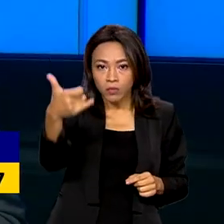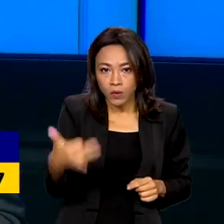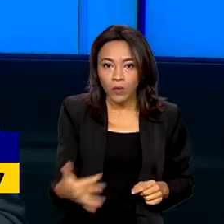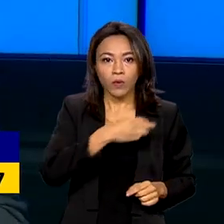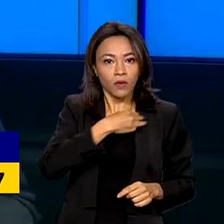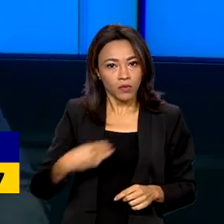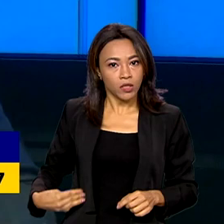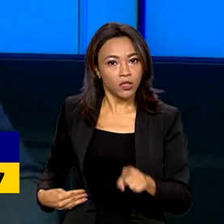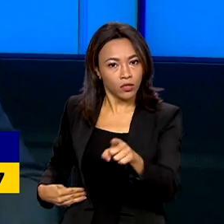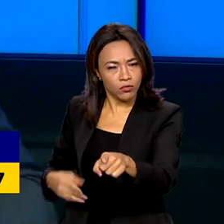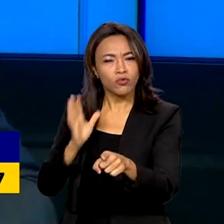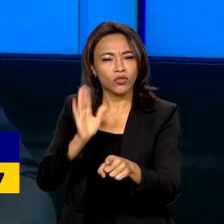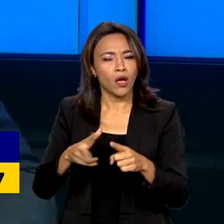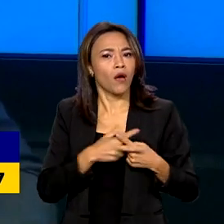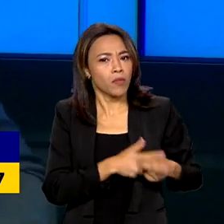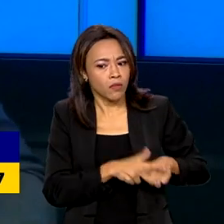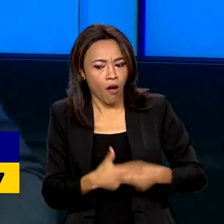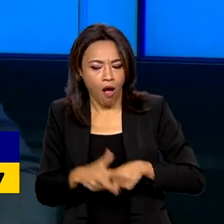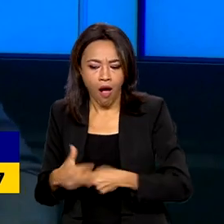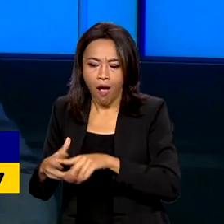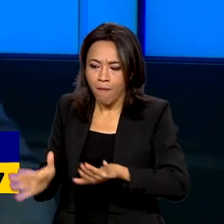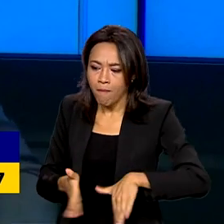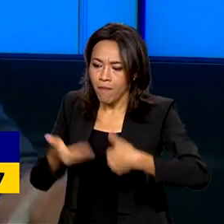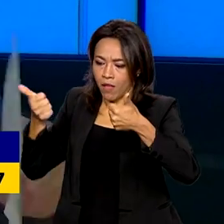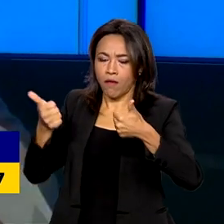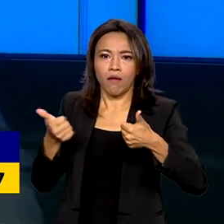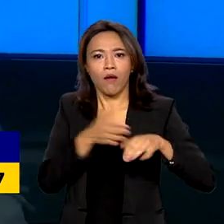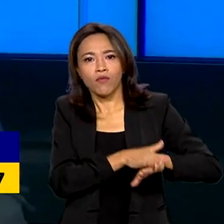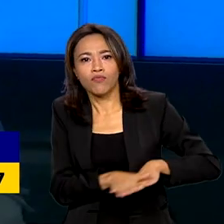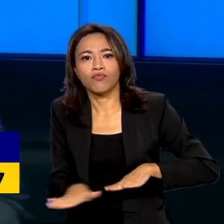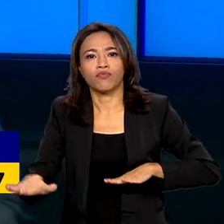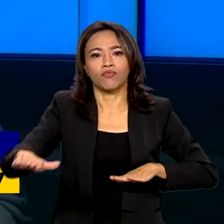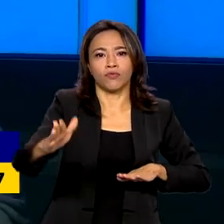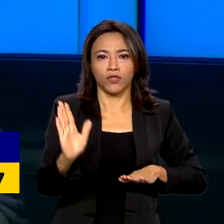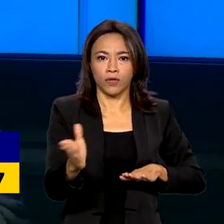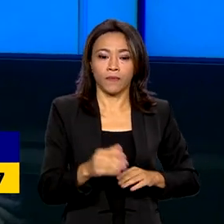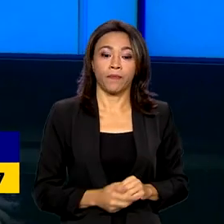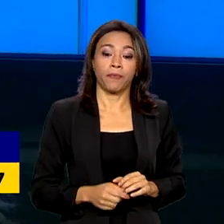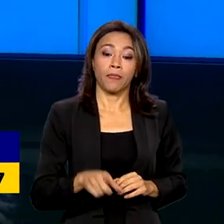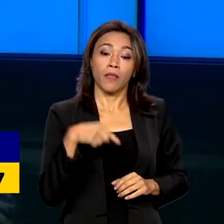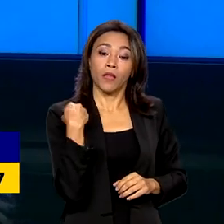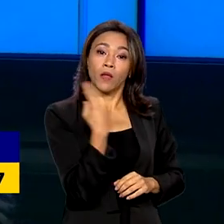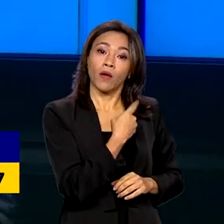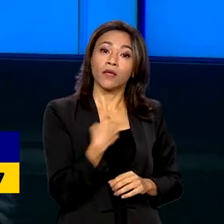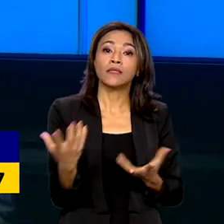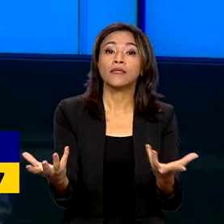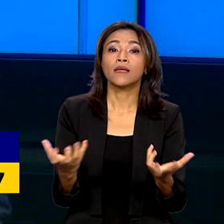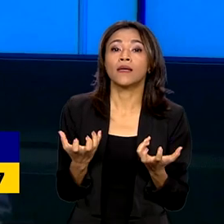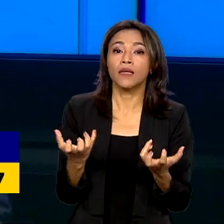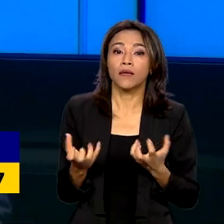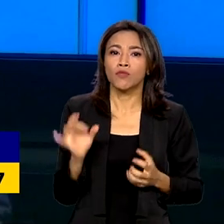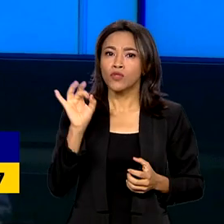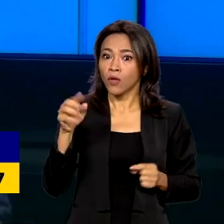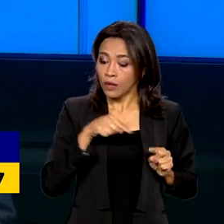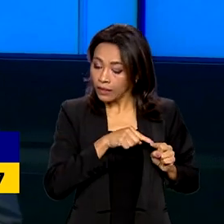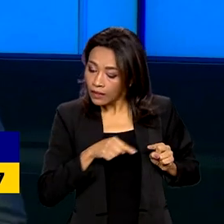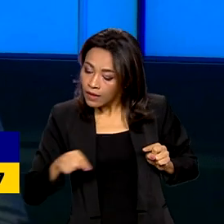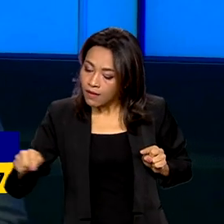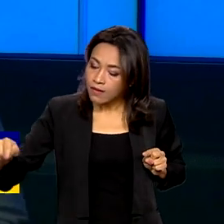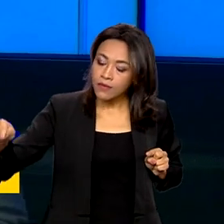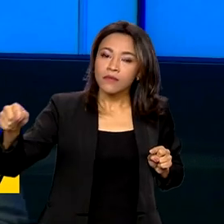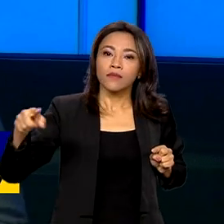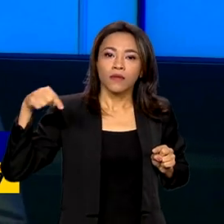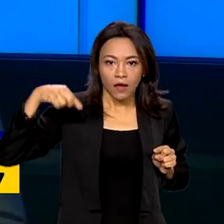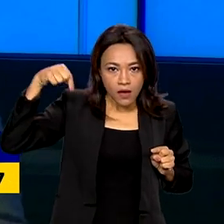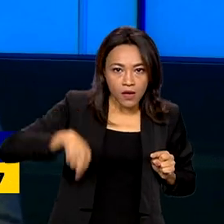Transportes já começou a mudar nós esperamos aplicar só nessa Rodovia esse